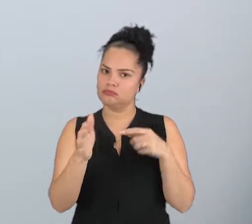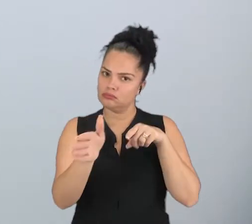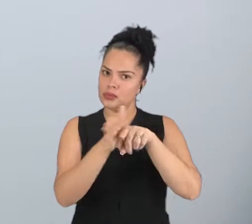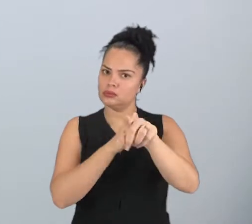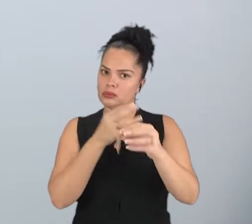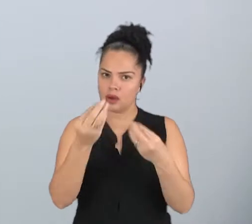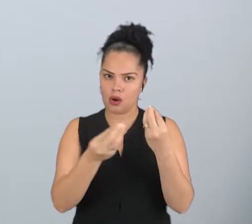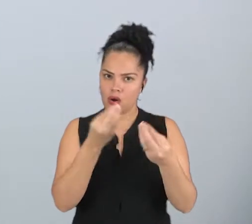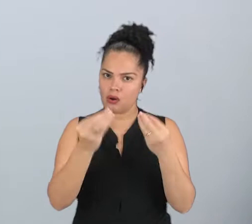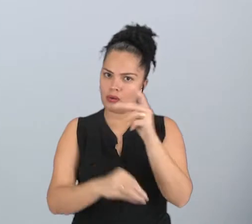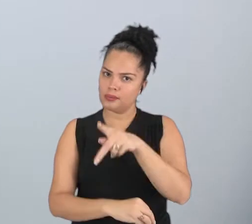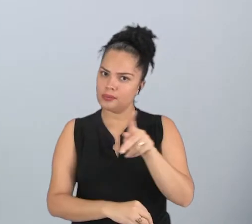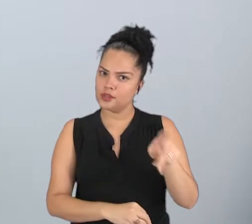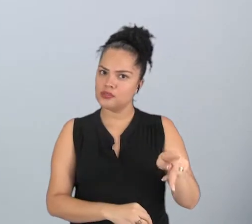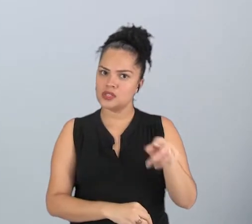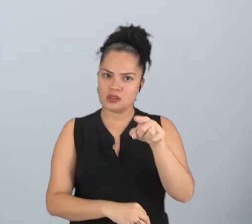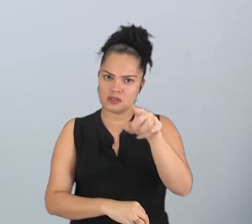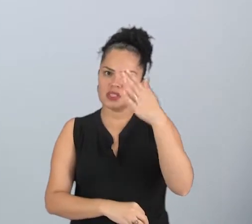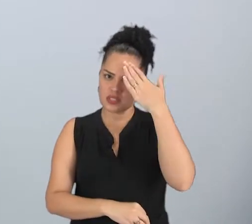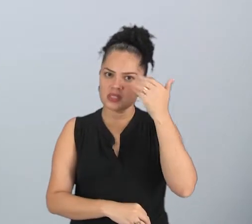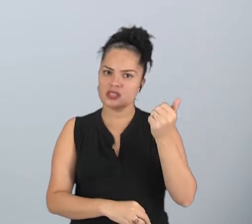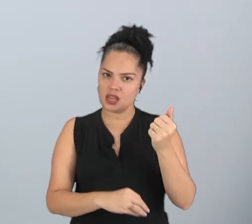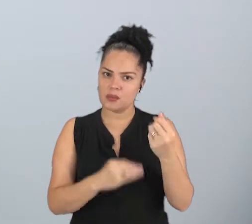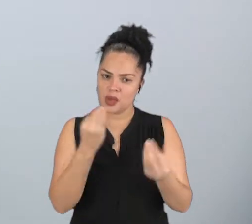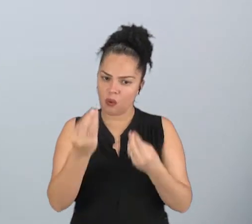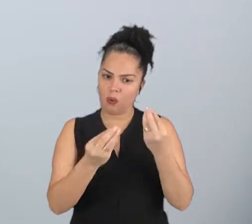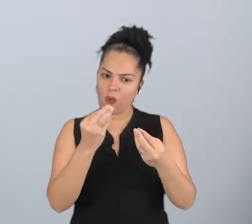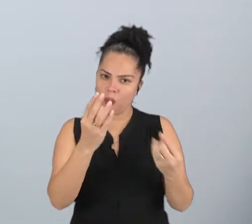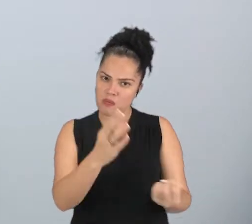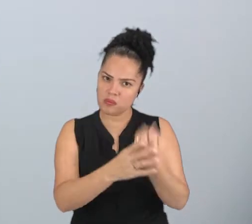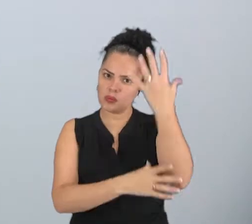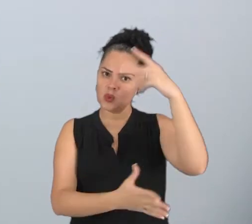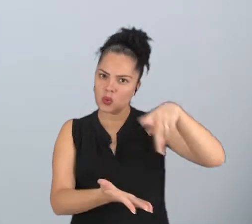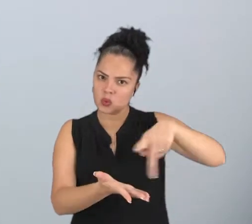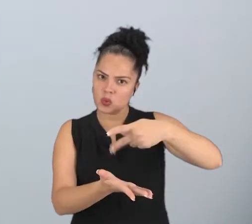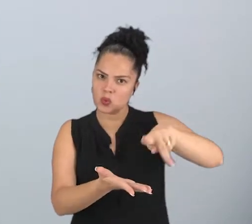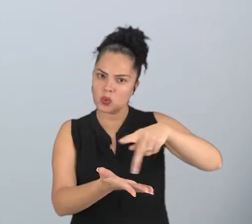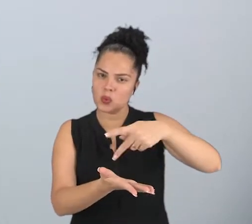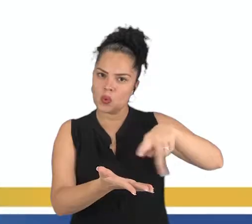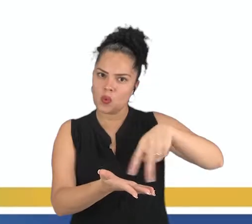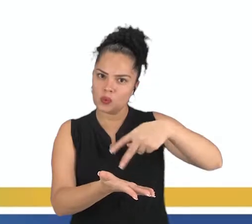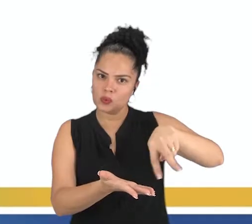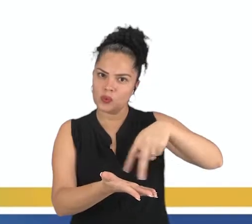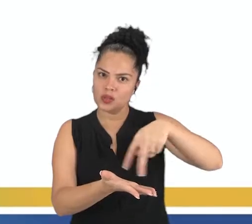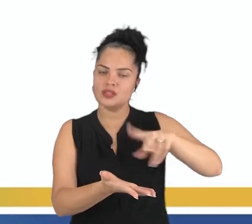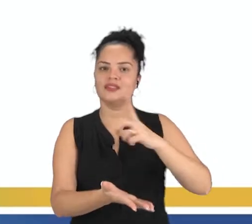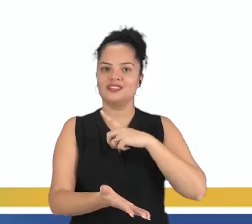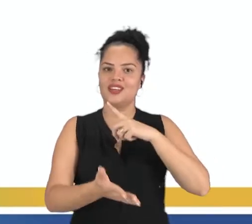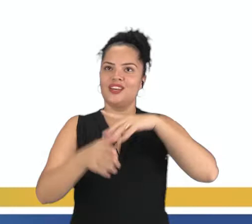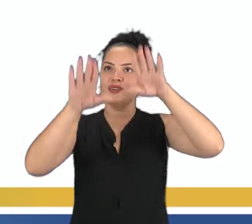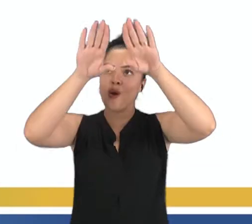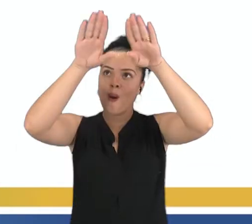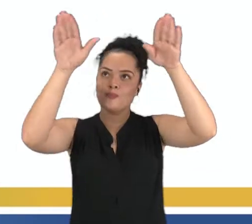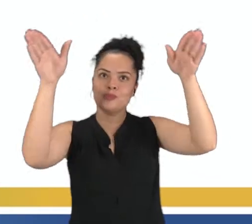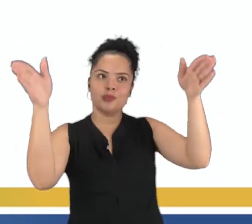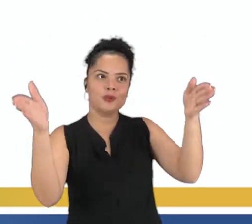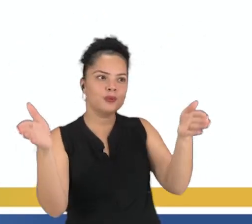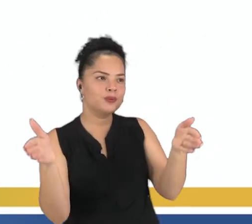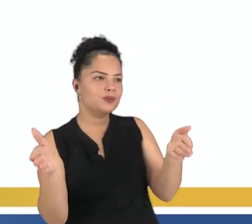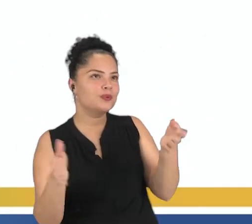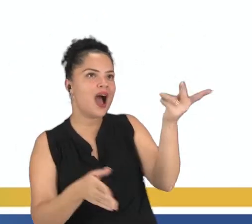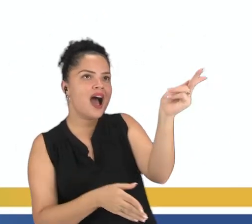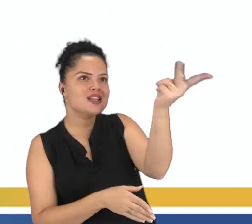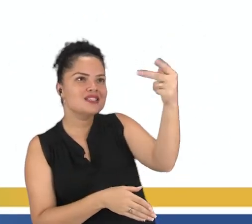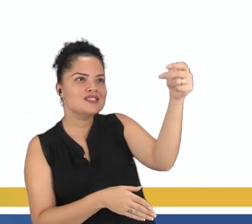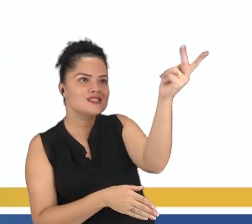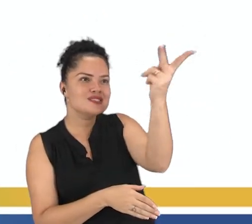como professora, a senhora sabe que a dança surgiu na pré-história? Nós temos a arte rupestre. É através das